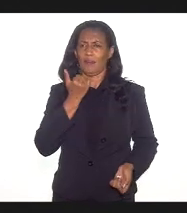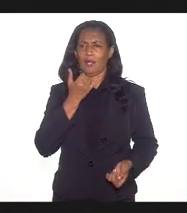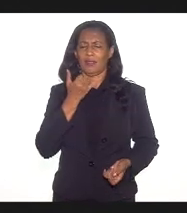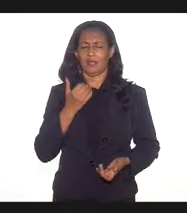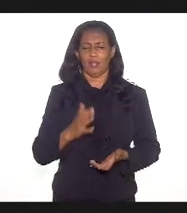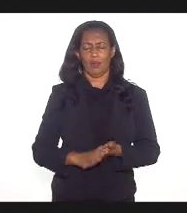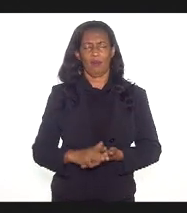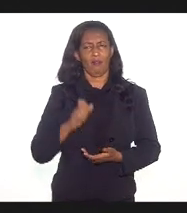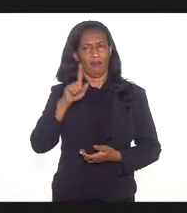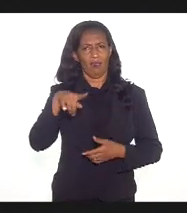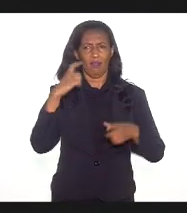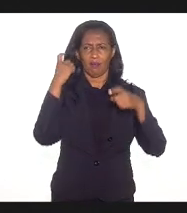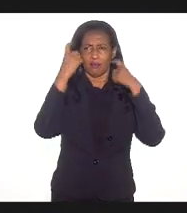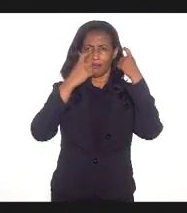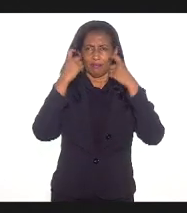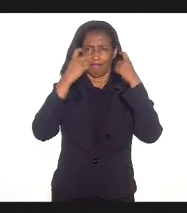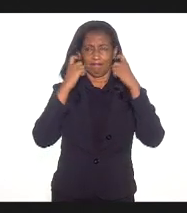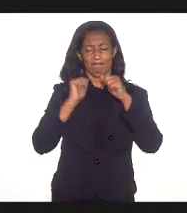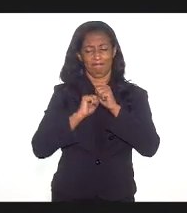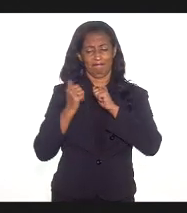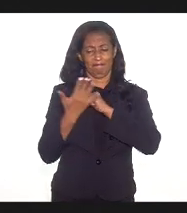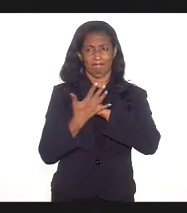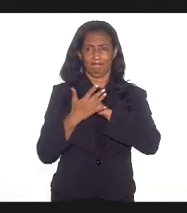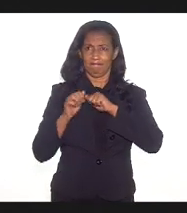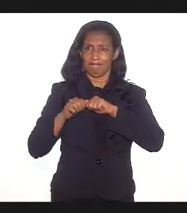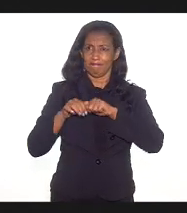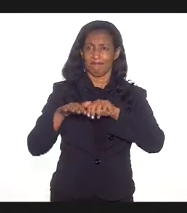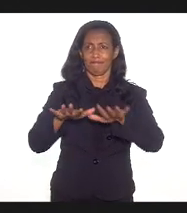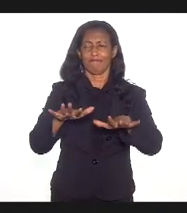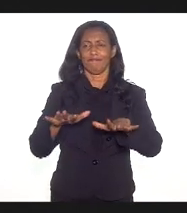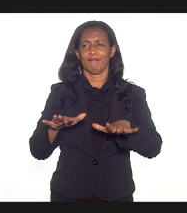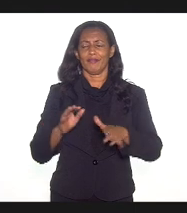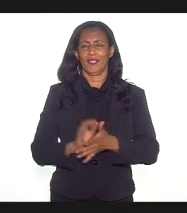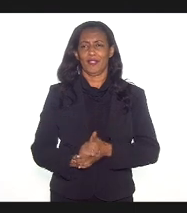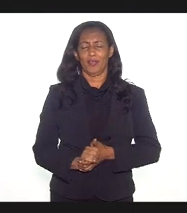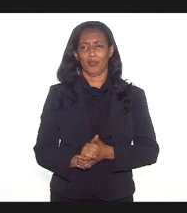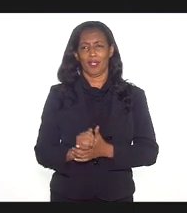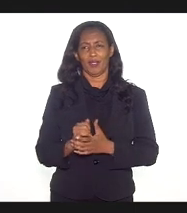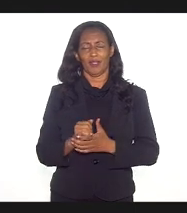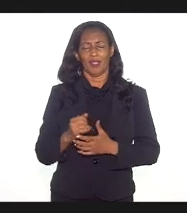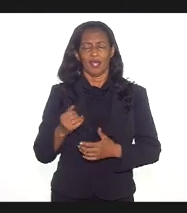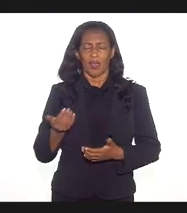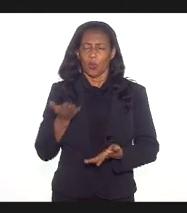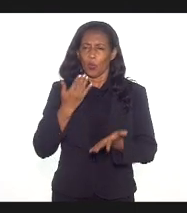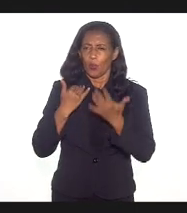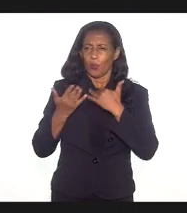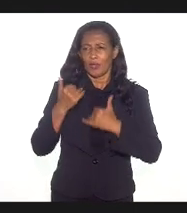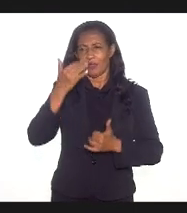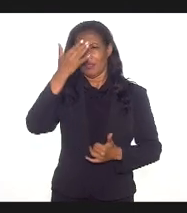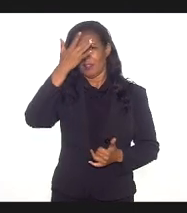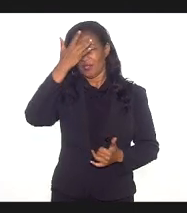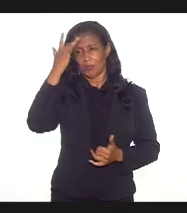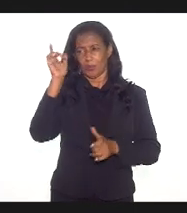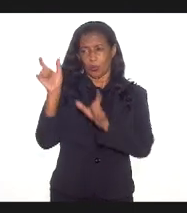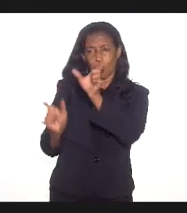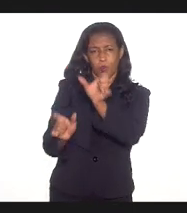para a gente, porque a pandemia agravou a situação da insegurança alimentar das pessoas em virtude da